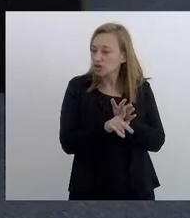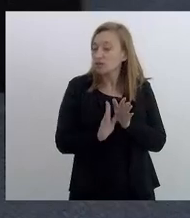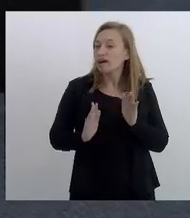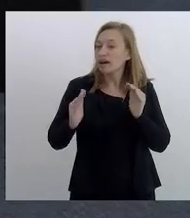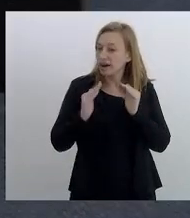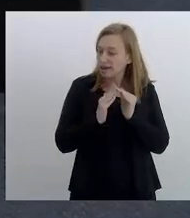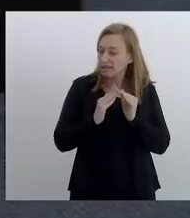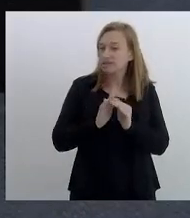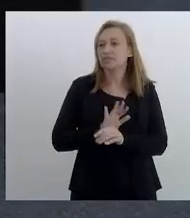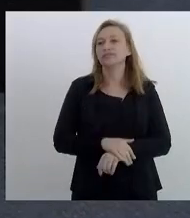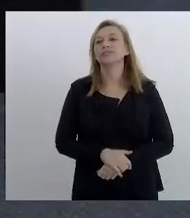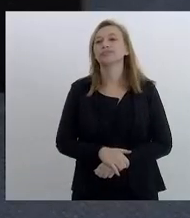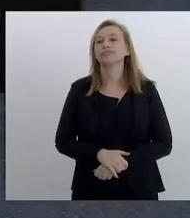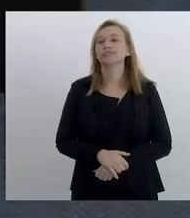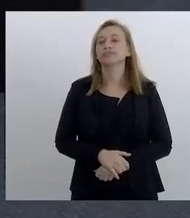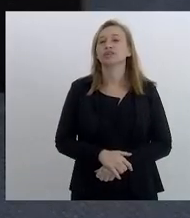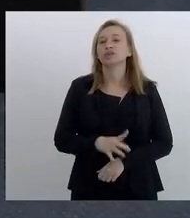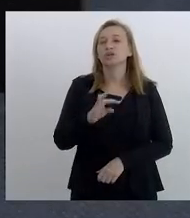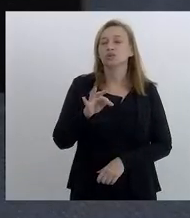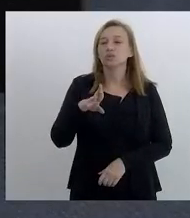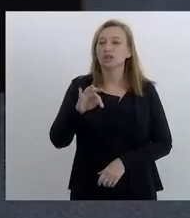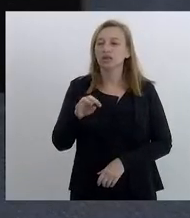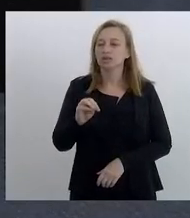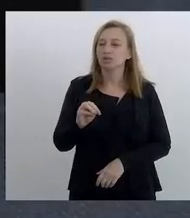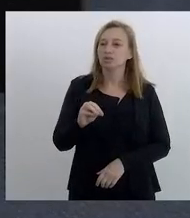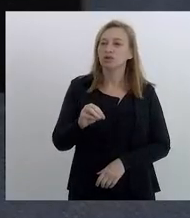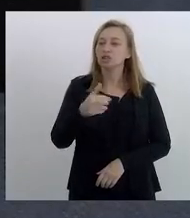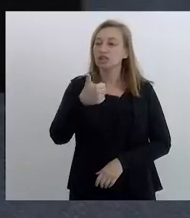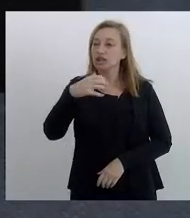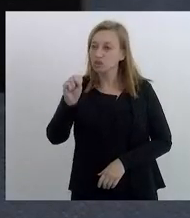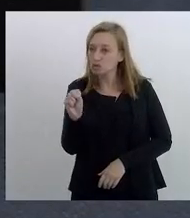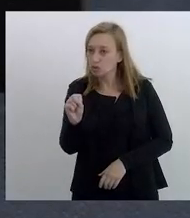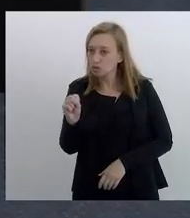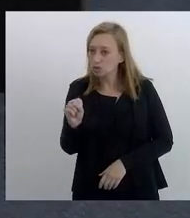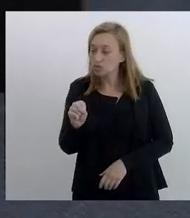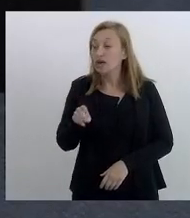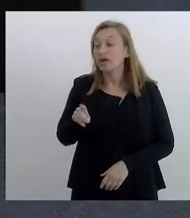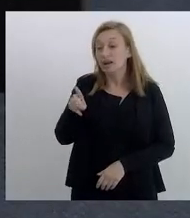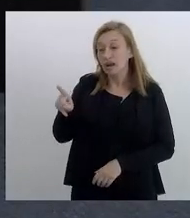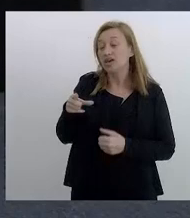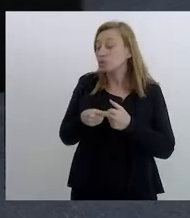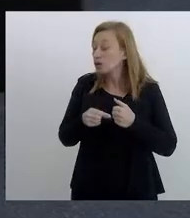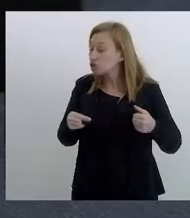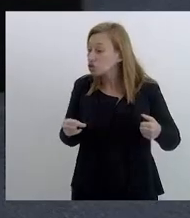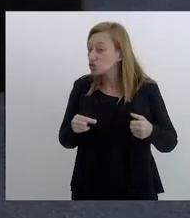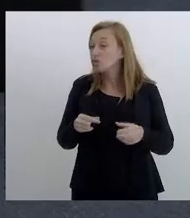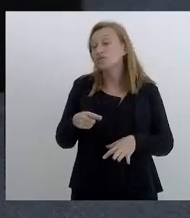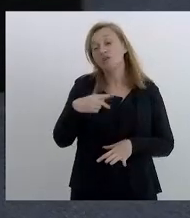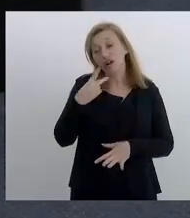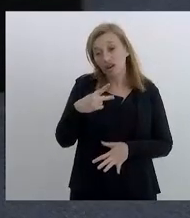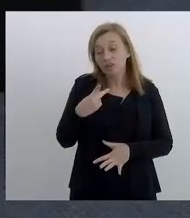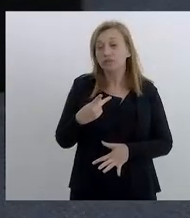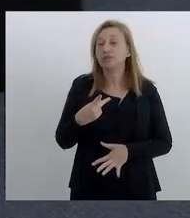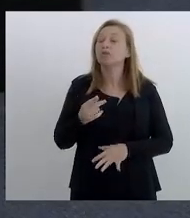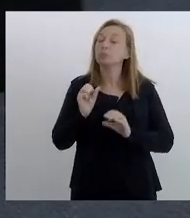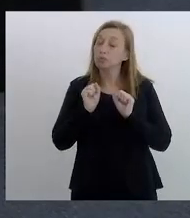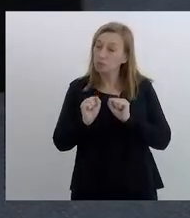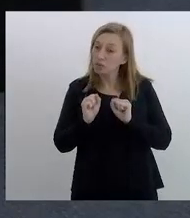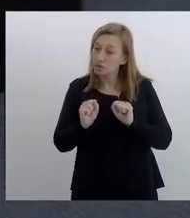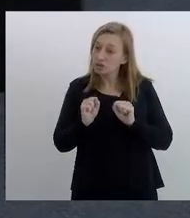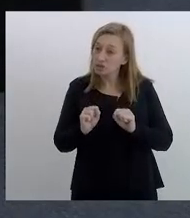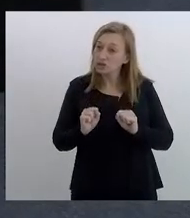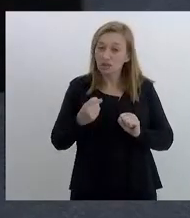casa, chegou com teto de 18 e lá um artigo dizendo que poderia